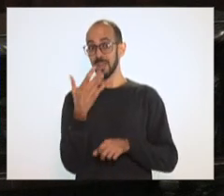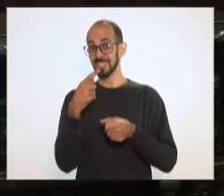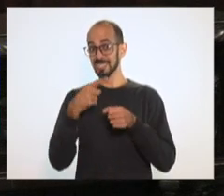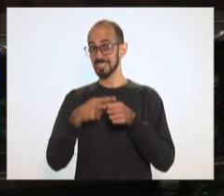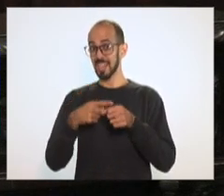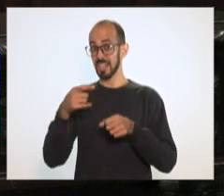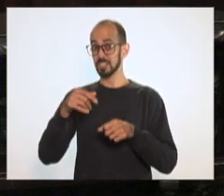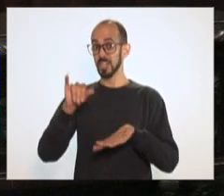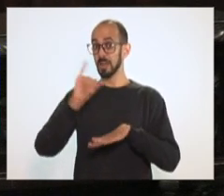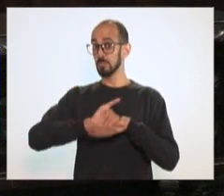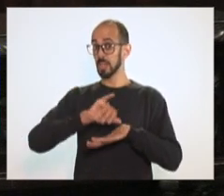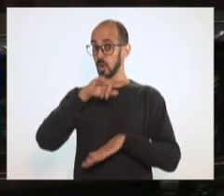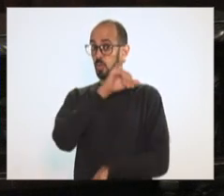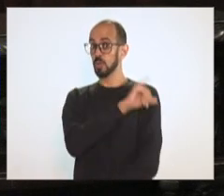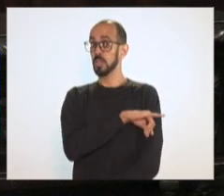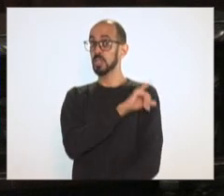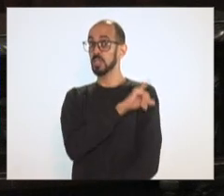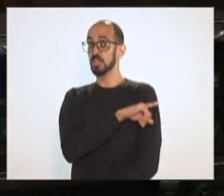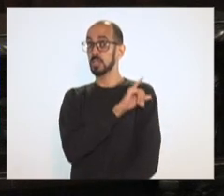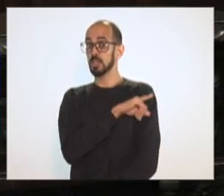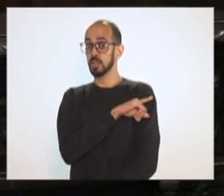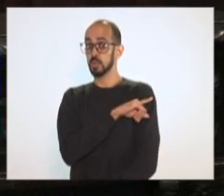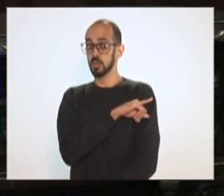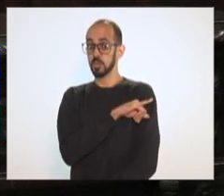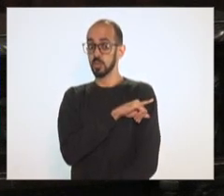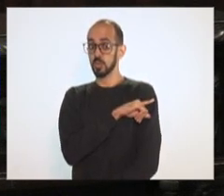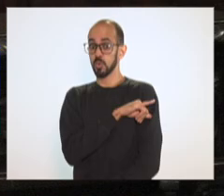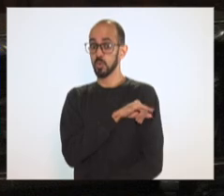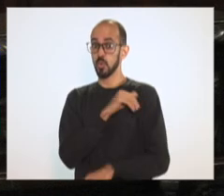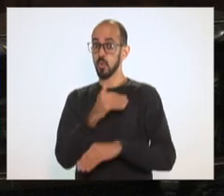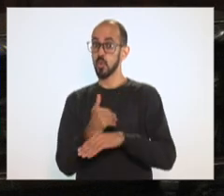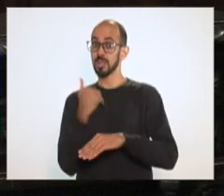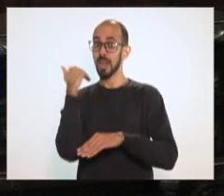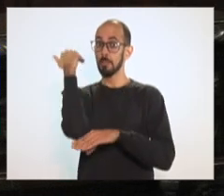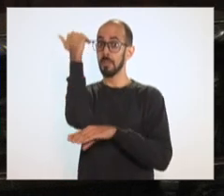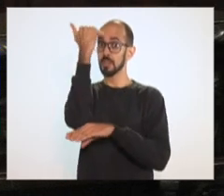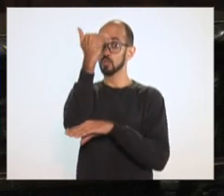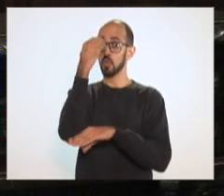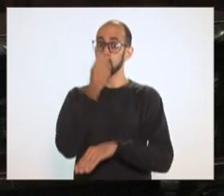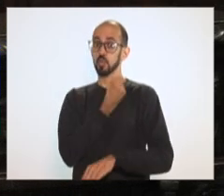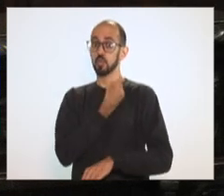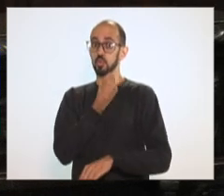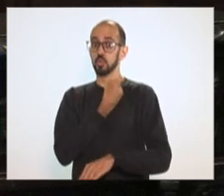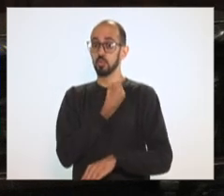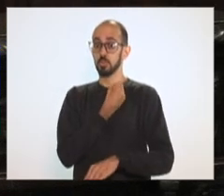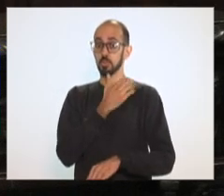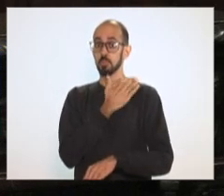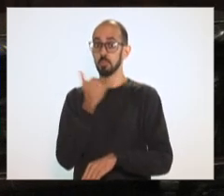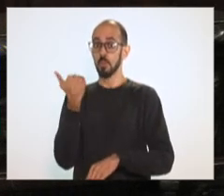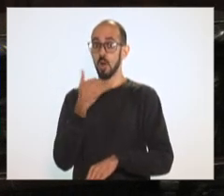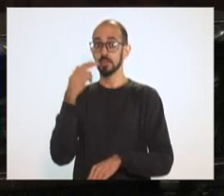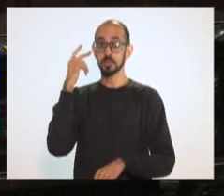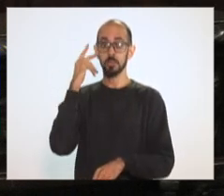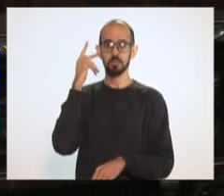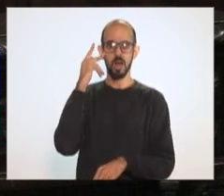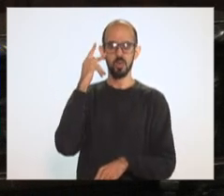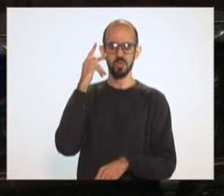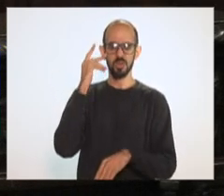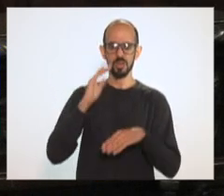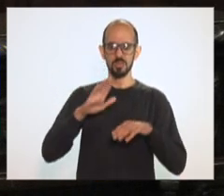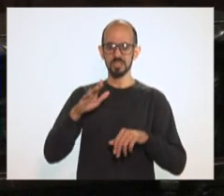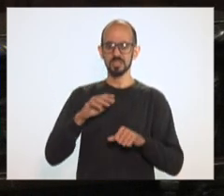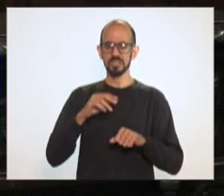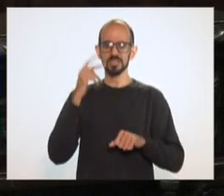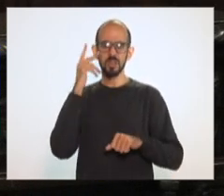Rio de Janeiro ultrapassou o número de mortos da cidade de São Paulo, a cidade de São Paulo tem um